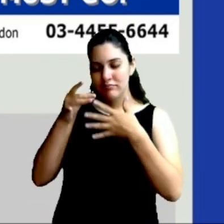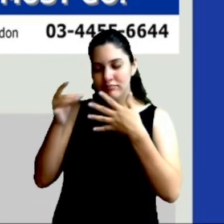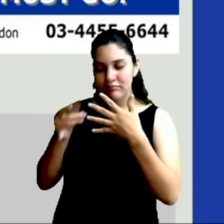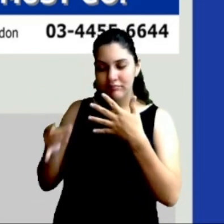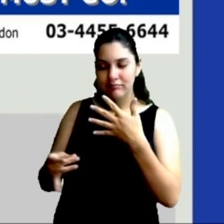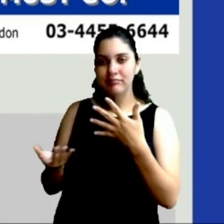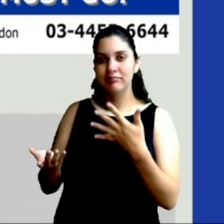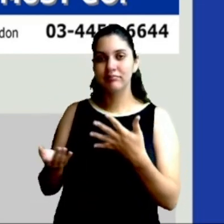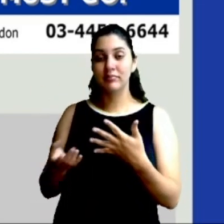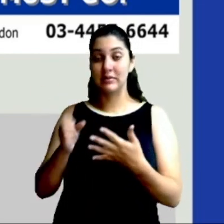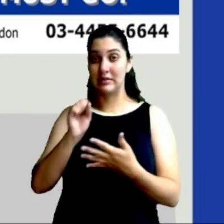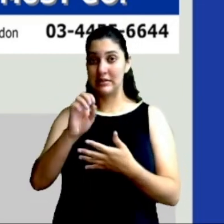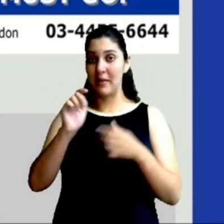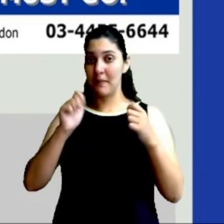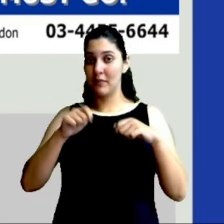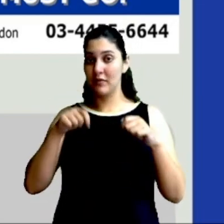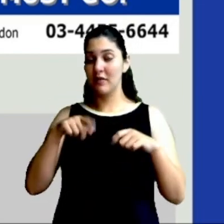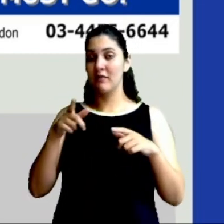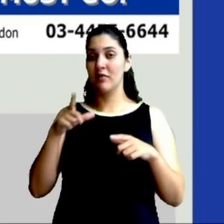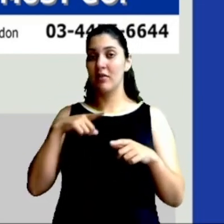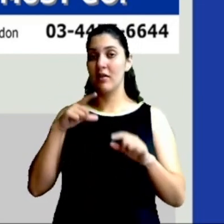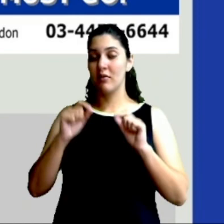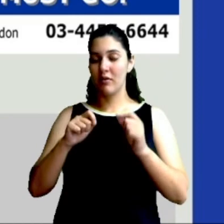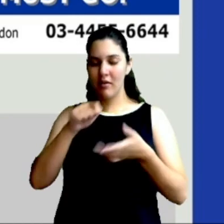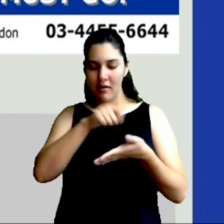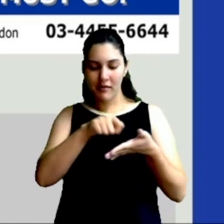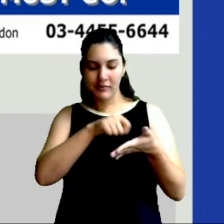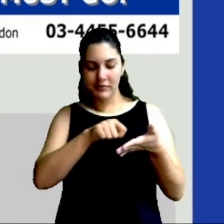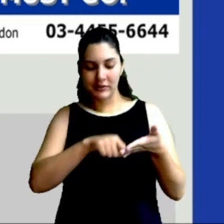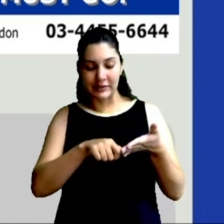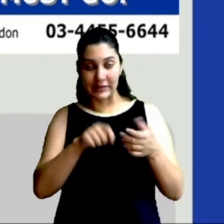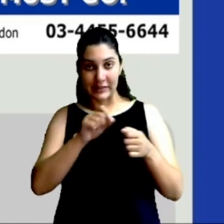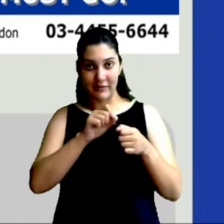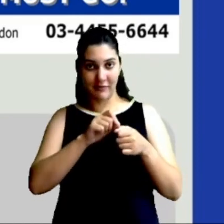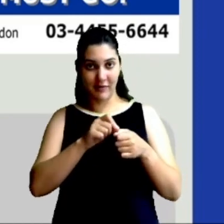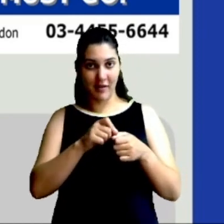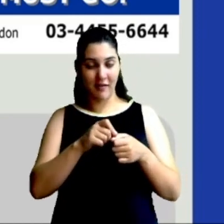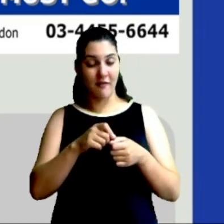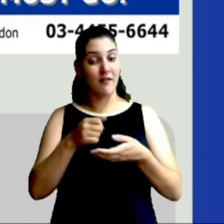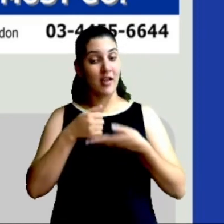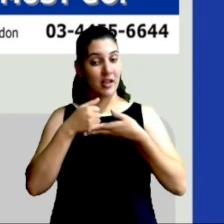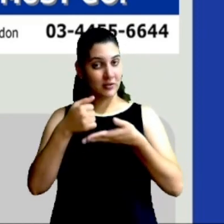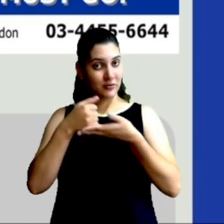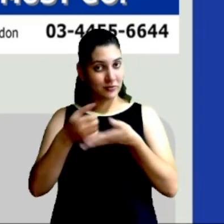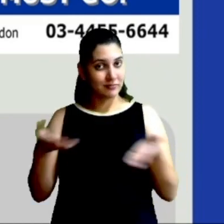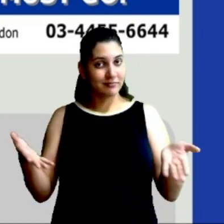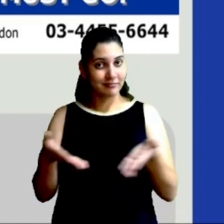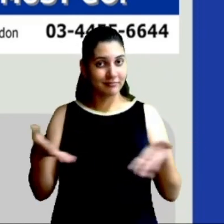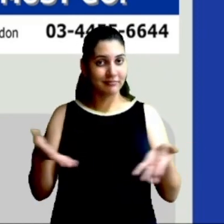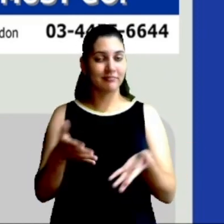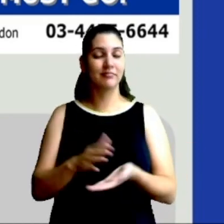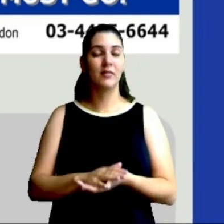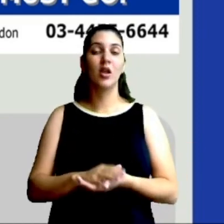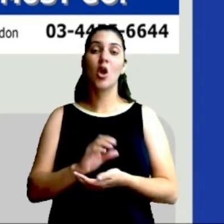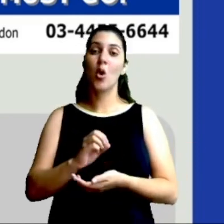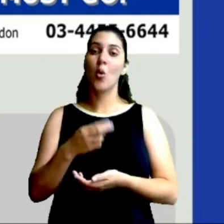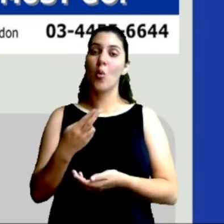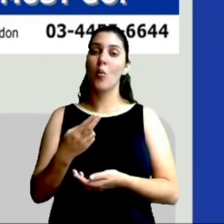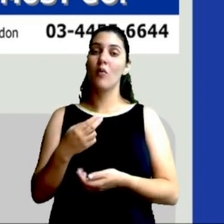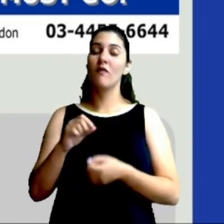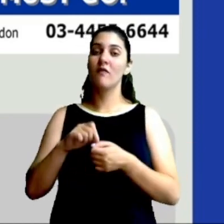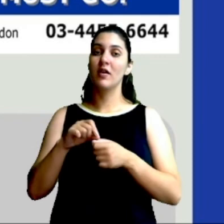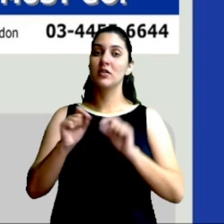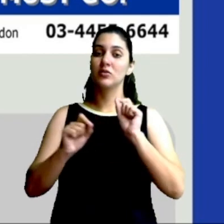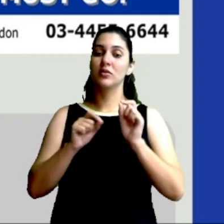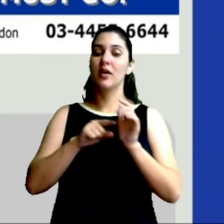verifica. Se possível for, aquela anotação que você fez, ela vai te salvar nessa hora. Ou se não, você faz